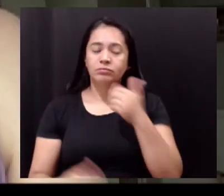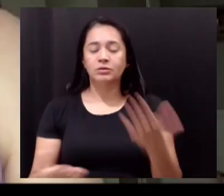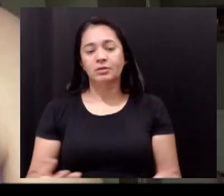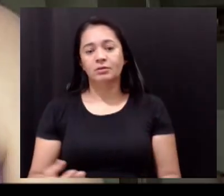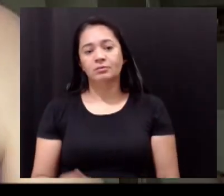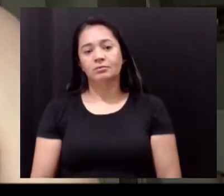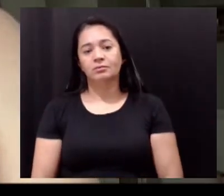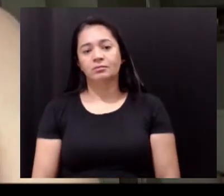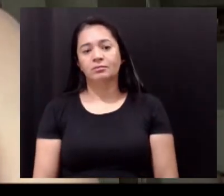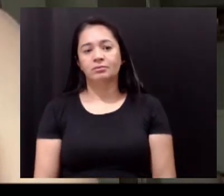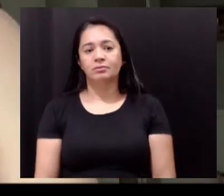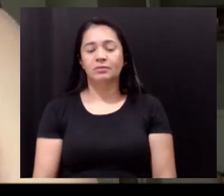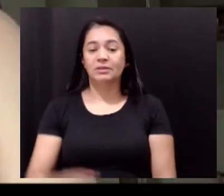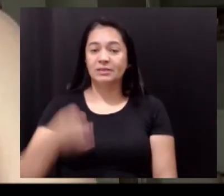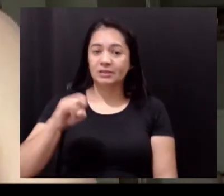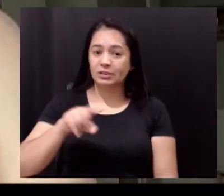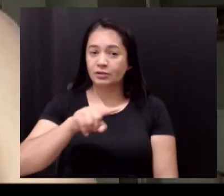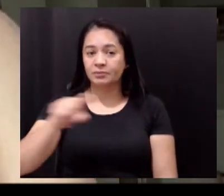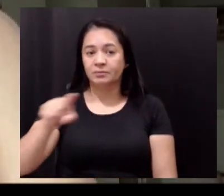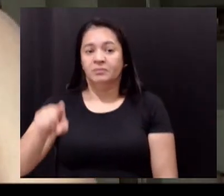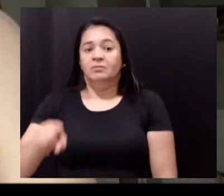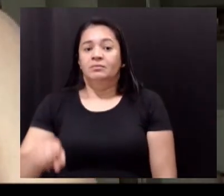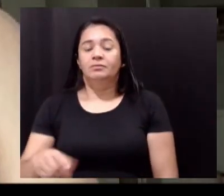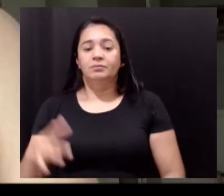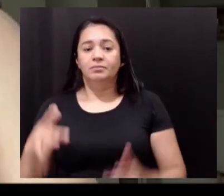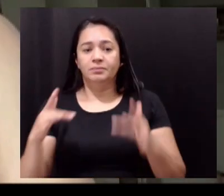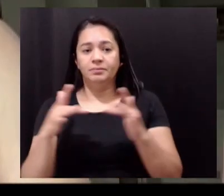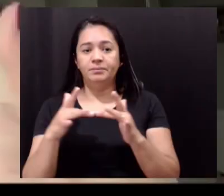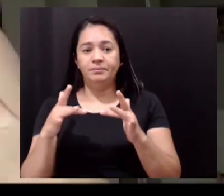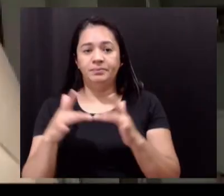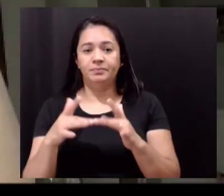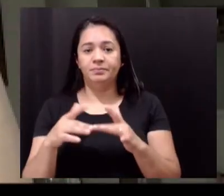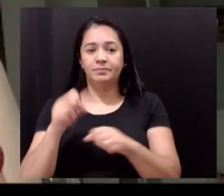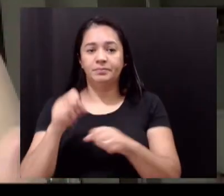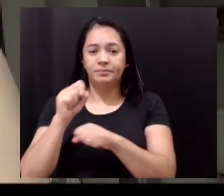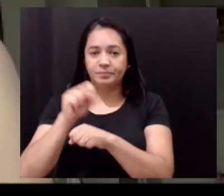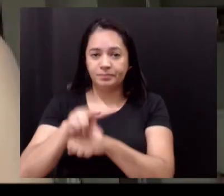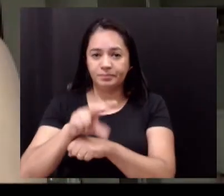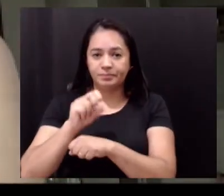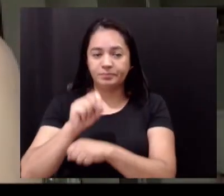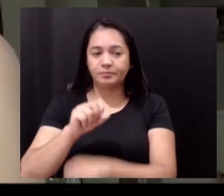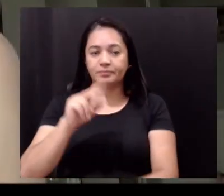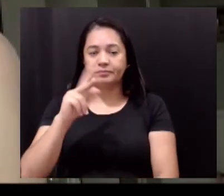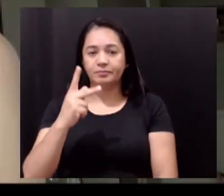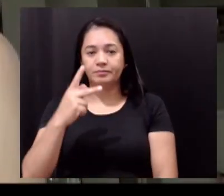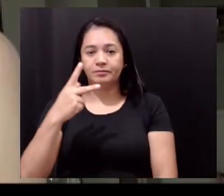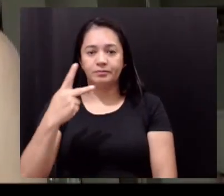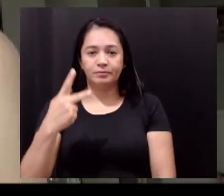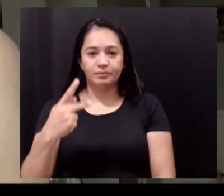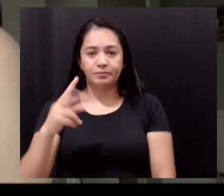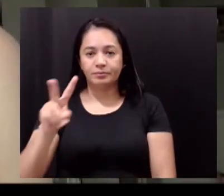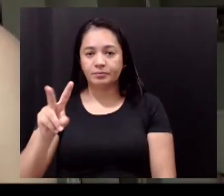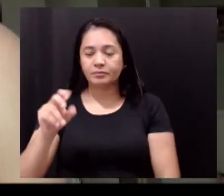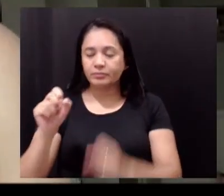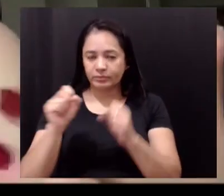tem o contato com o vírus HPV, você pode transmiti-lo para outras pessoas.